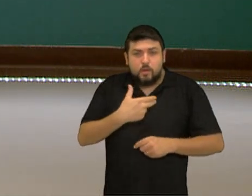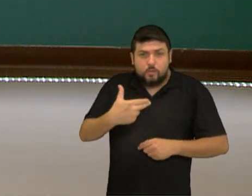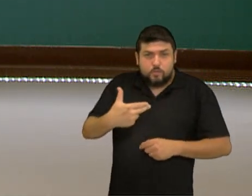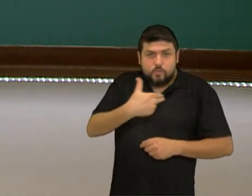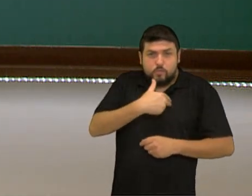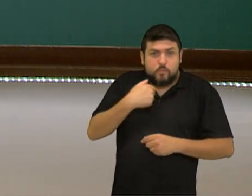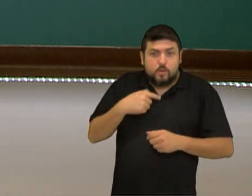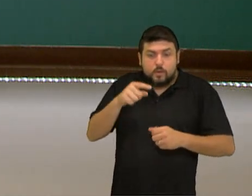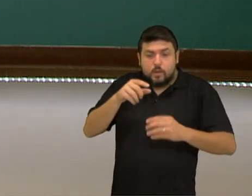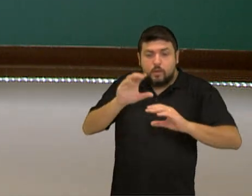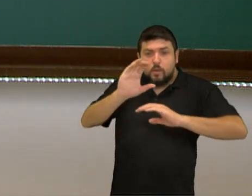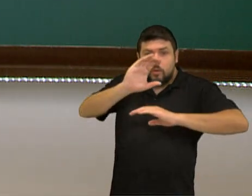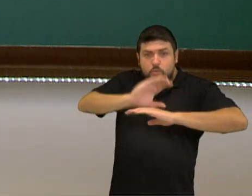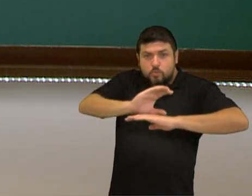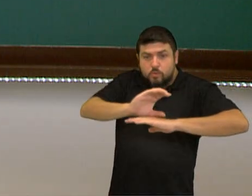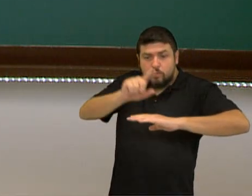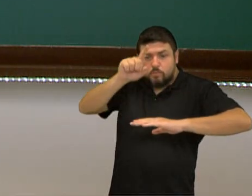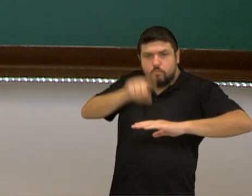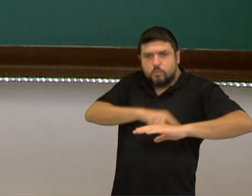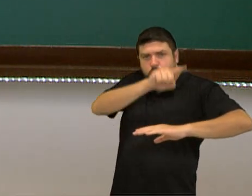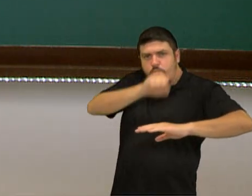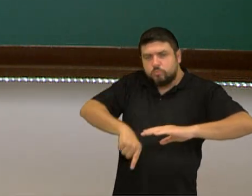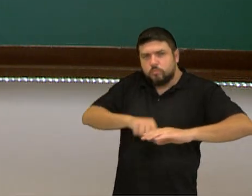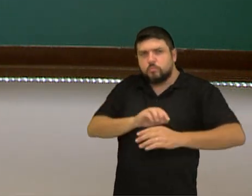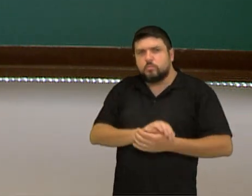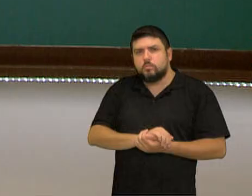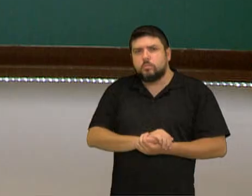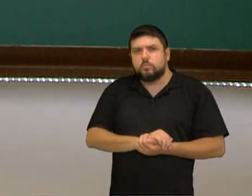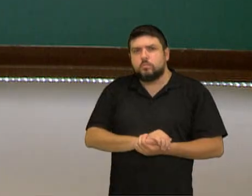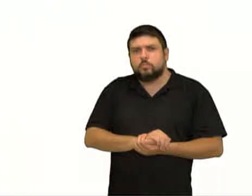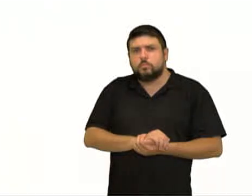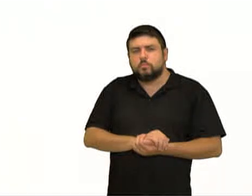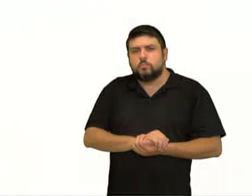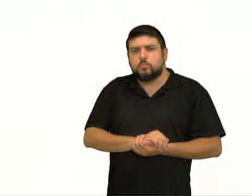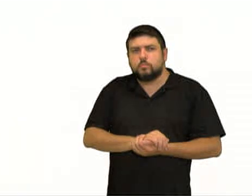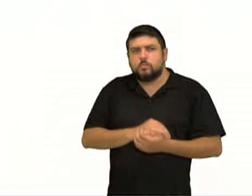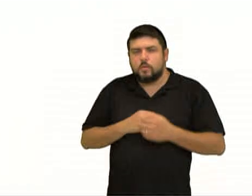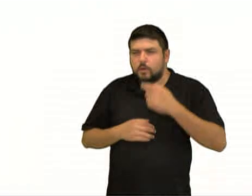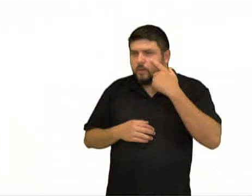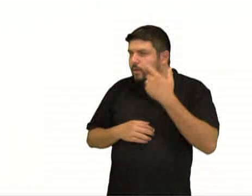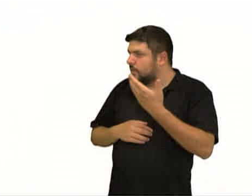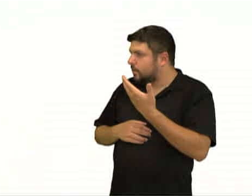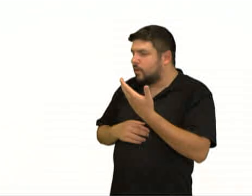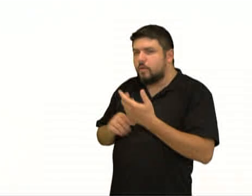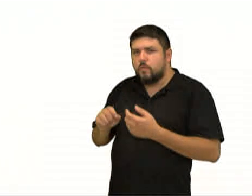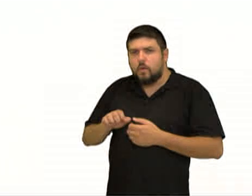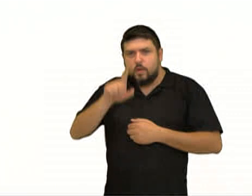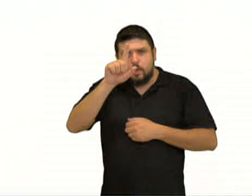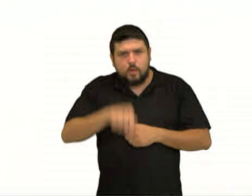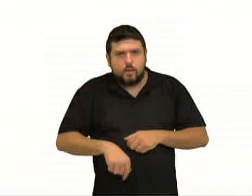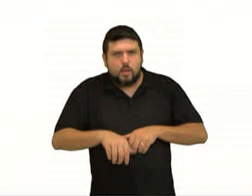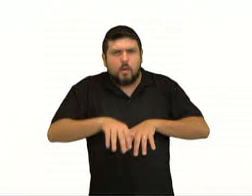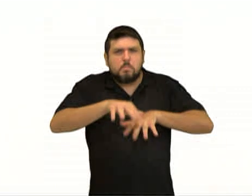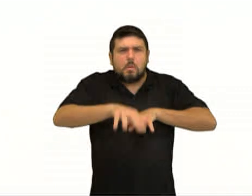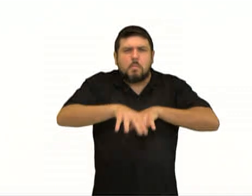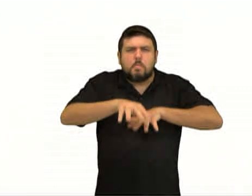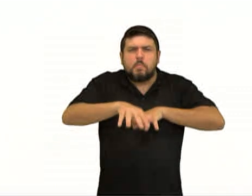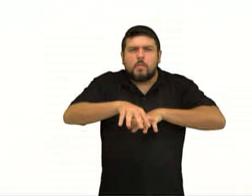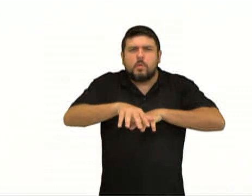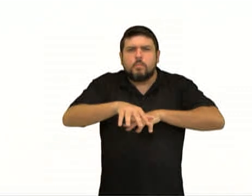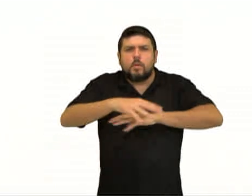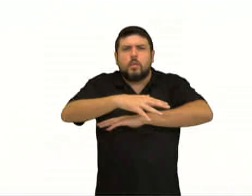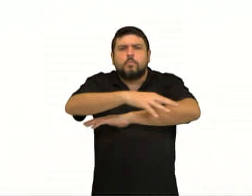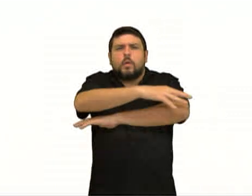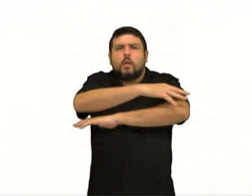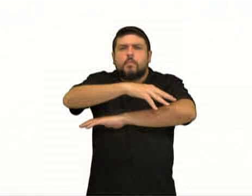a Constituição de 1891. Aqui você tem a foto de um protesto na Praça da Sé, no